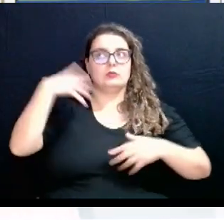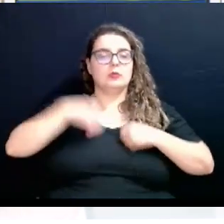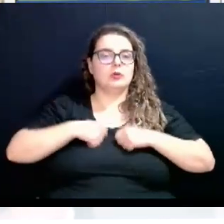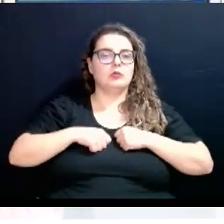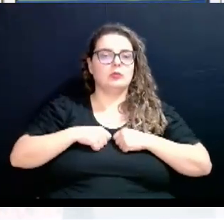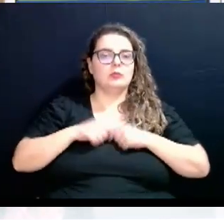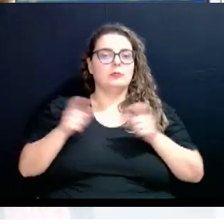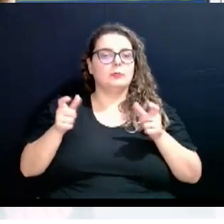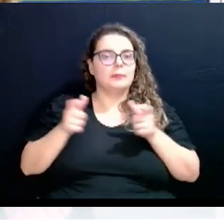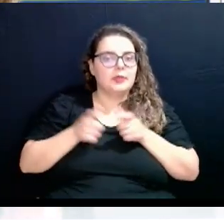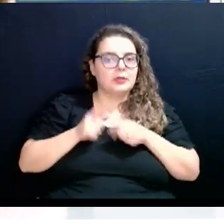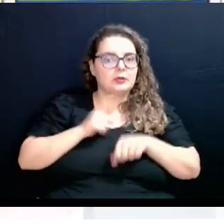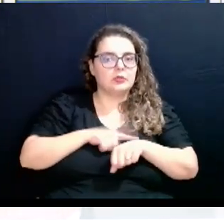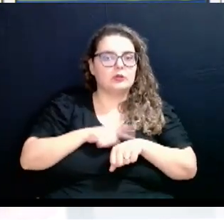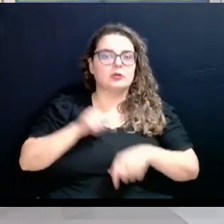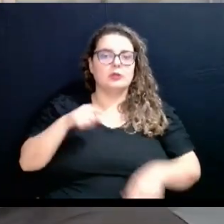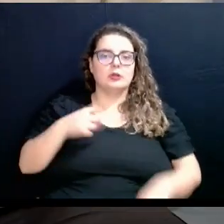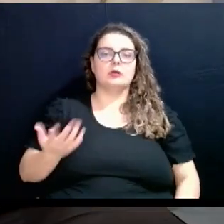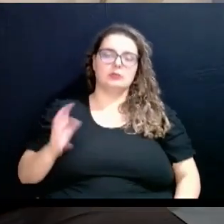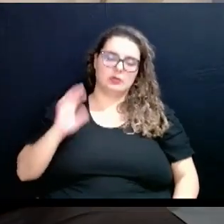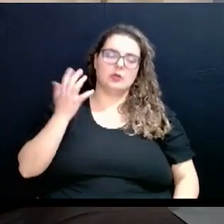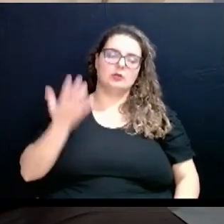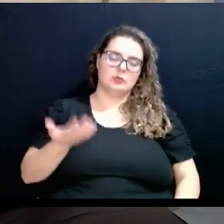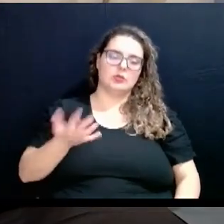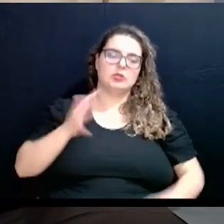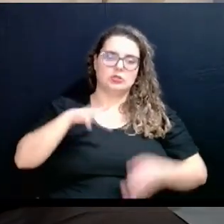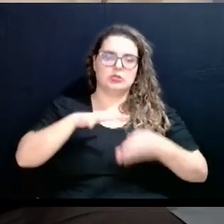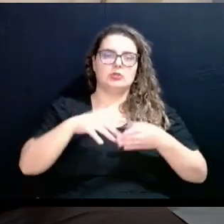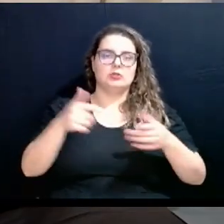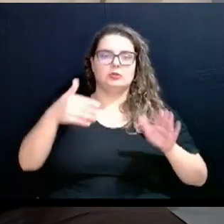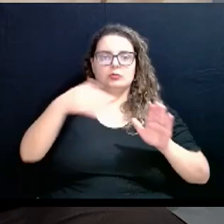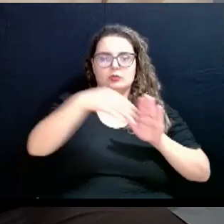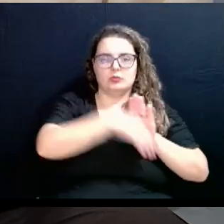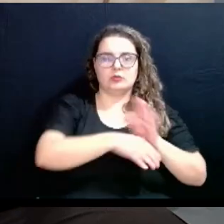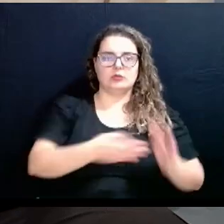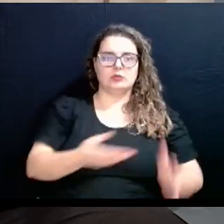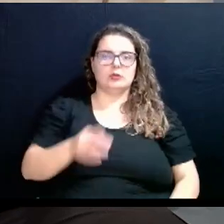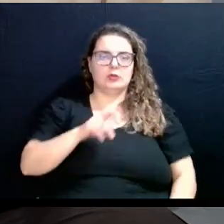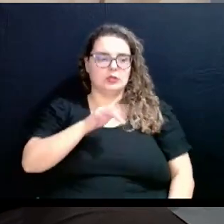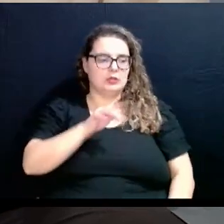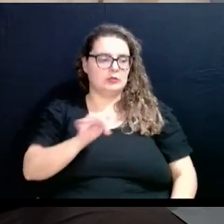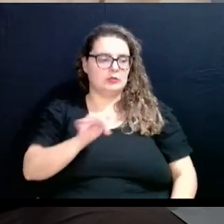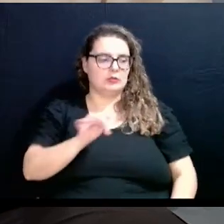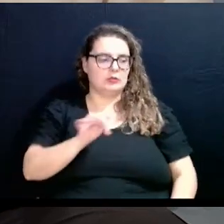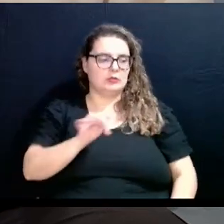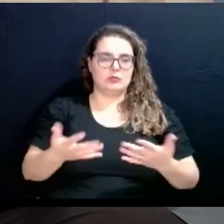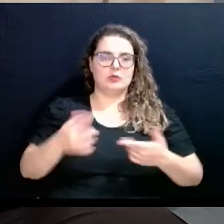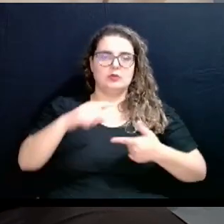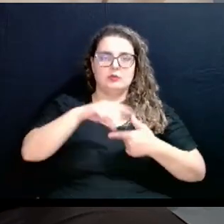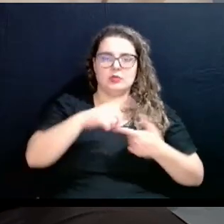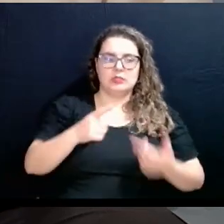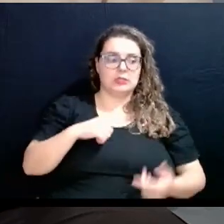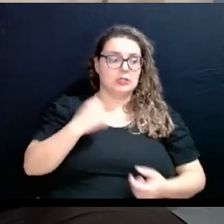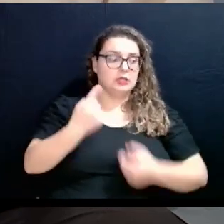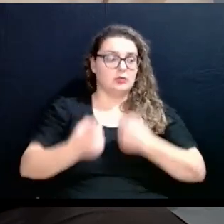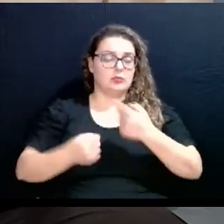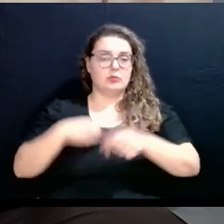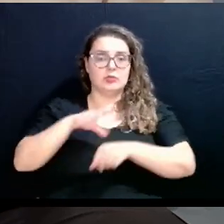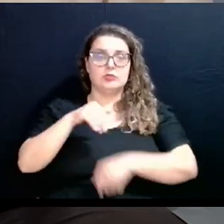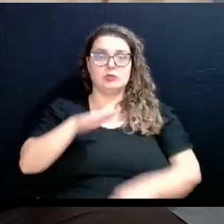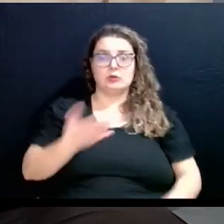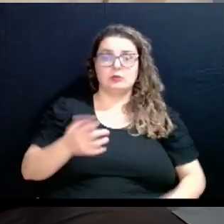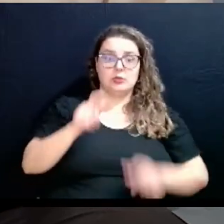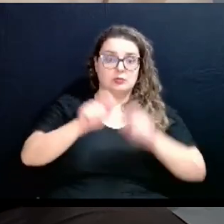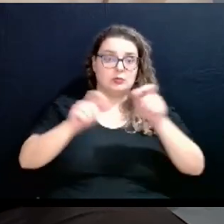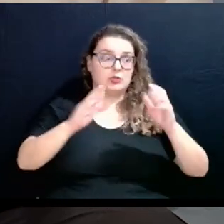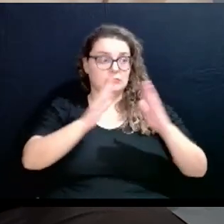um banho um pouquinho mais curto, o que acontece é que a conta de luz cai. Rafa, para a gente finalizar aqui esse quadro, tem mais alguma